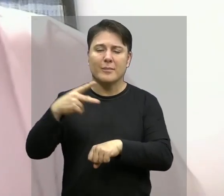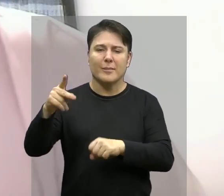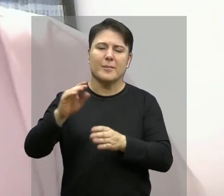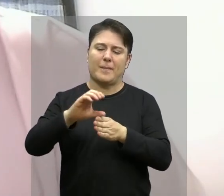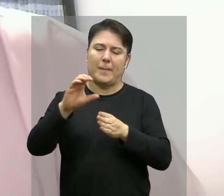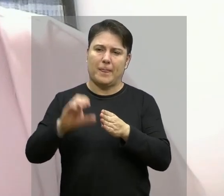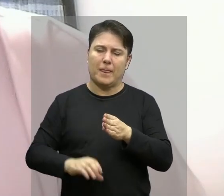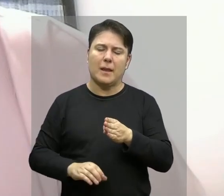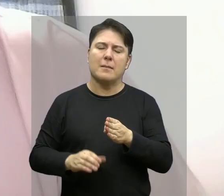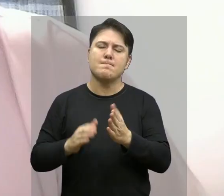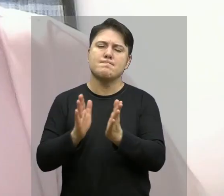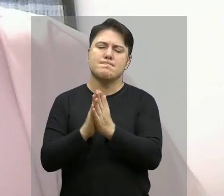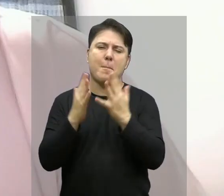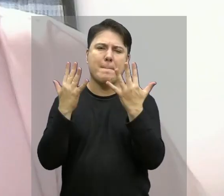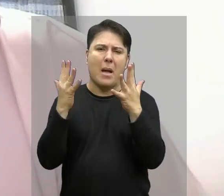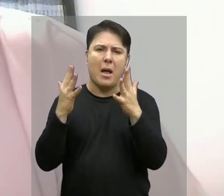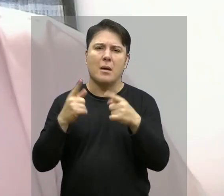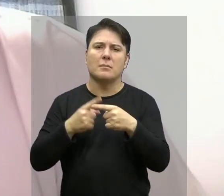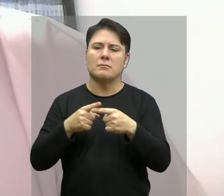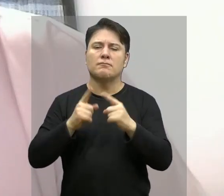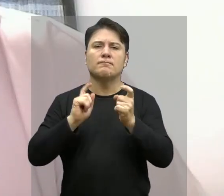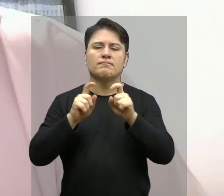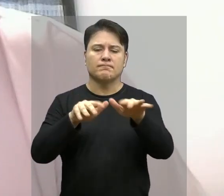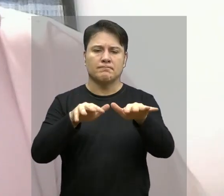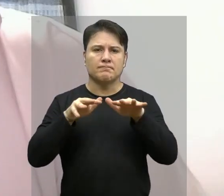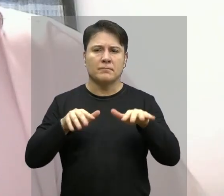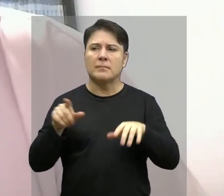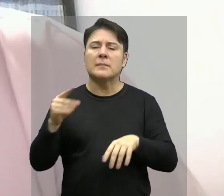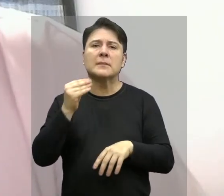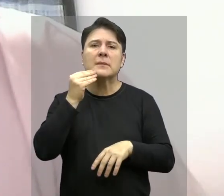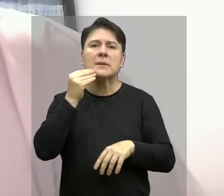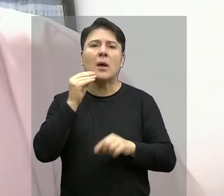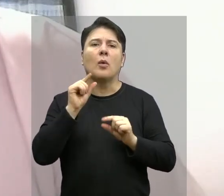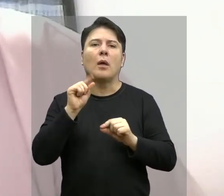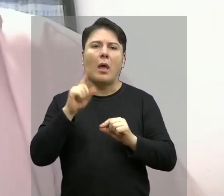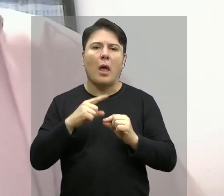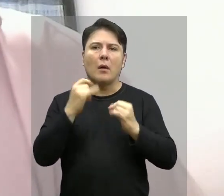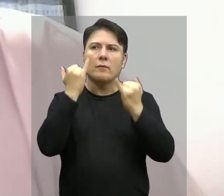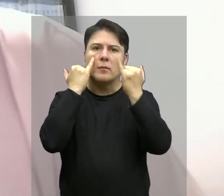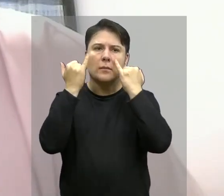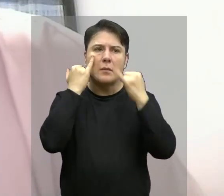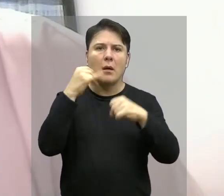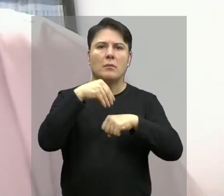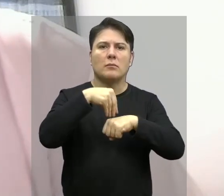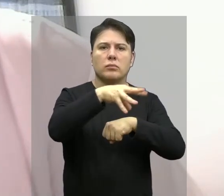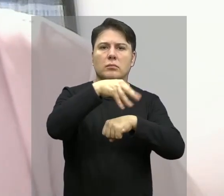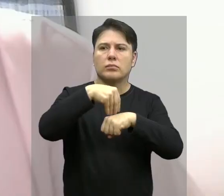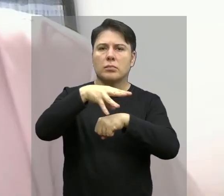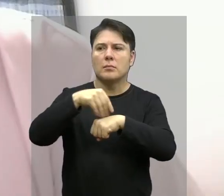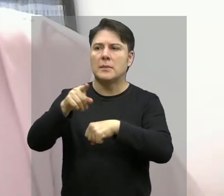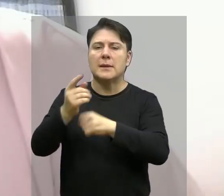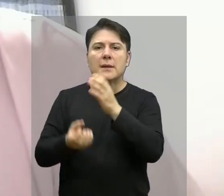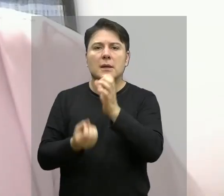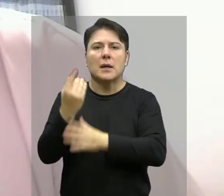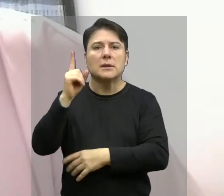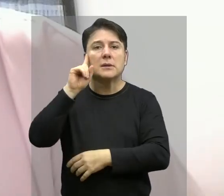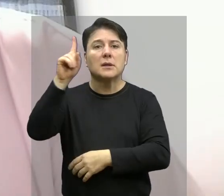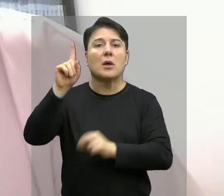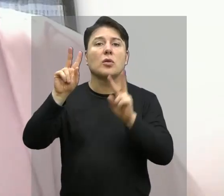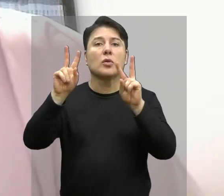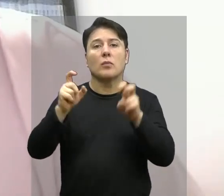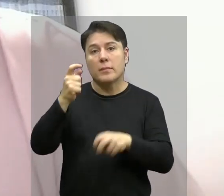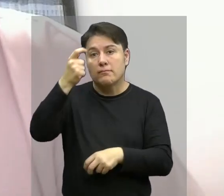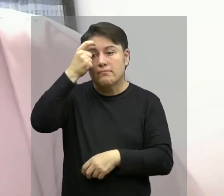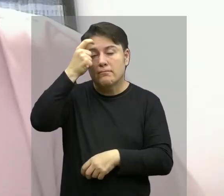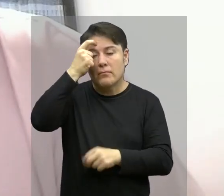vocês de estar com essa audiência pública para tentar informar as pessoas, criando, né, o dia aí dessa